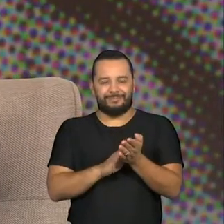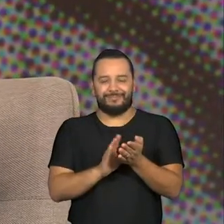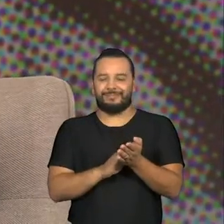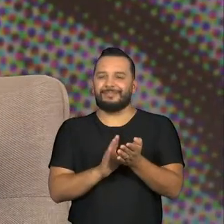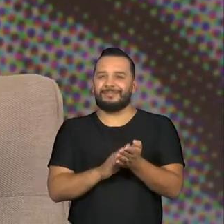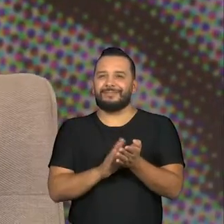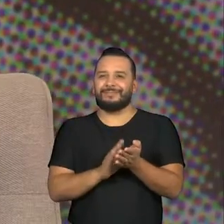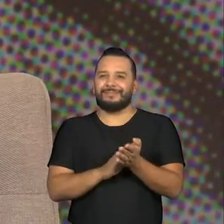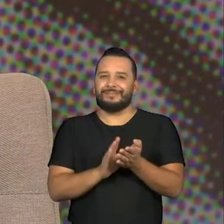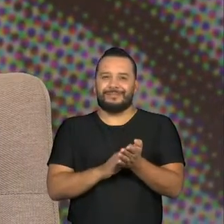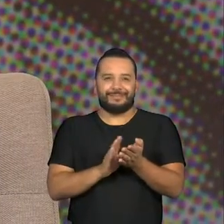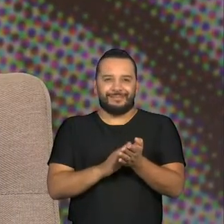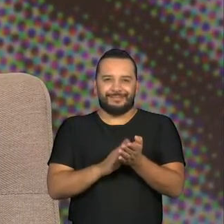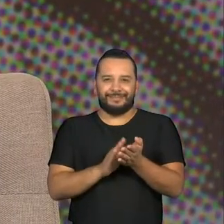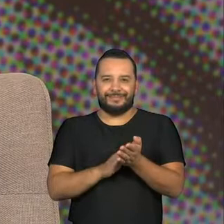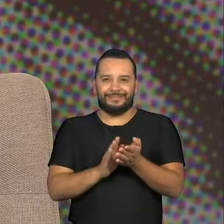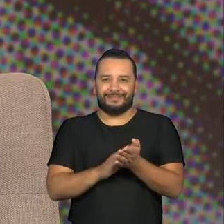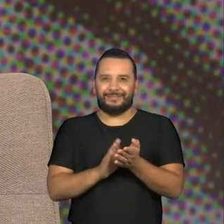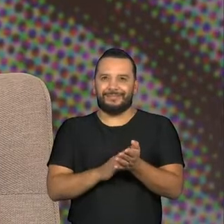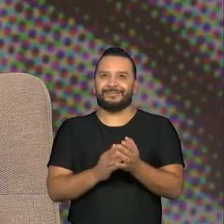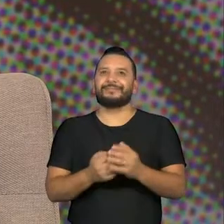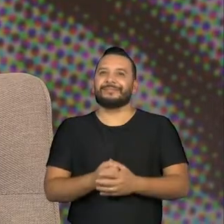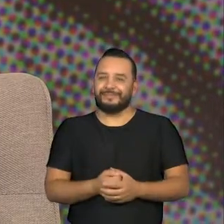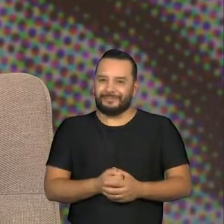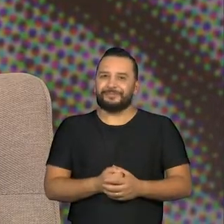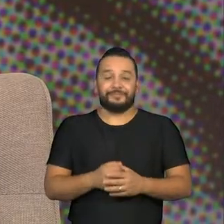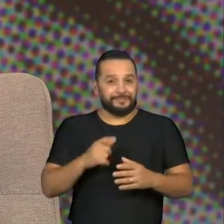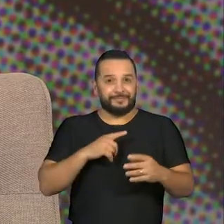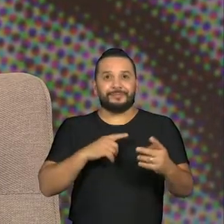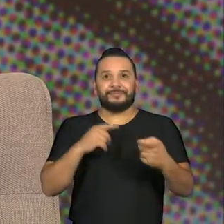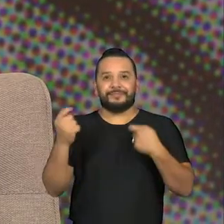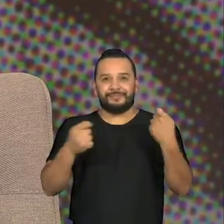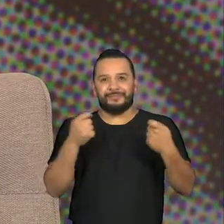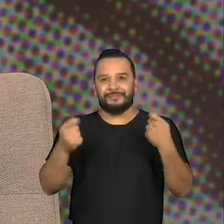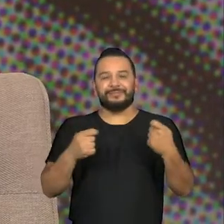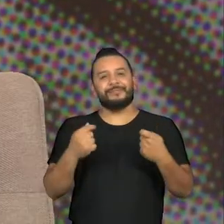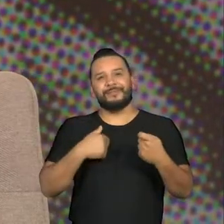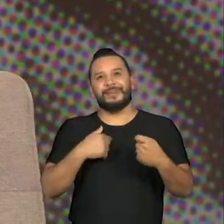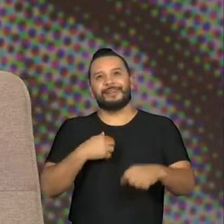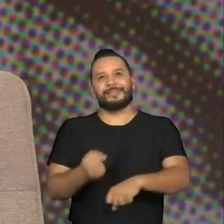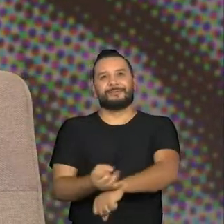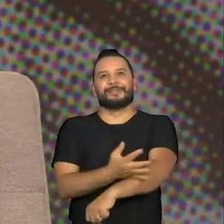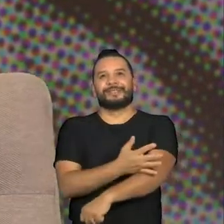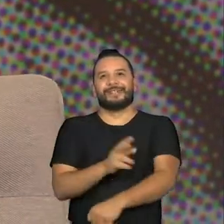Ai, que amor. Vai ter festival de emoção, é? Vai.